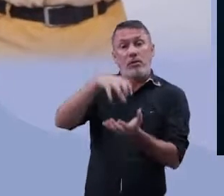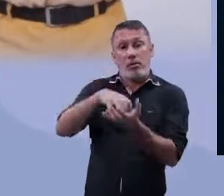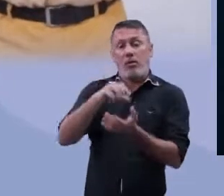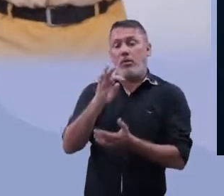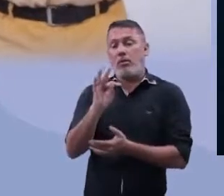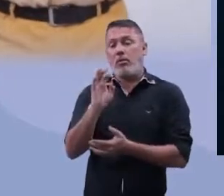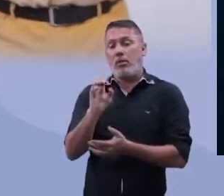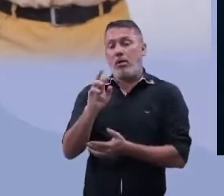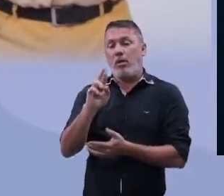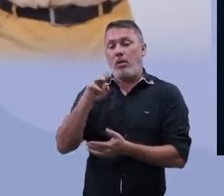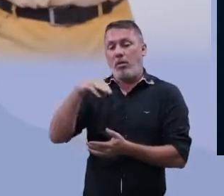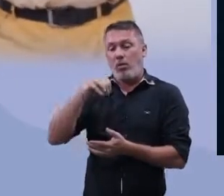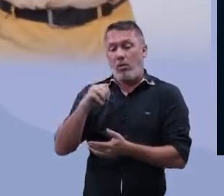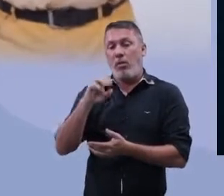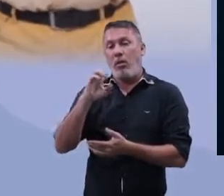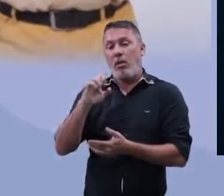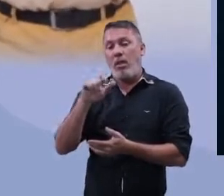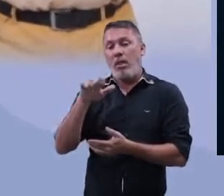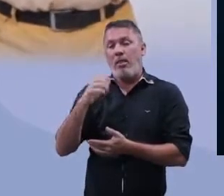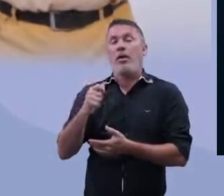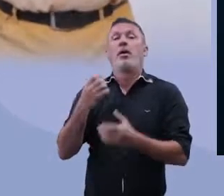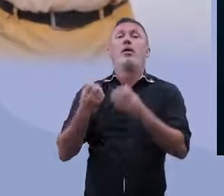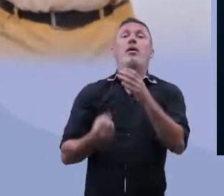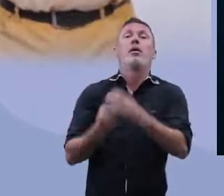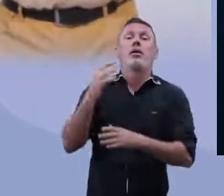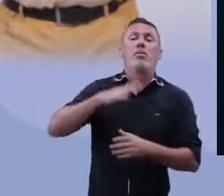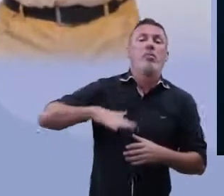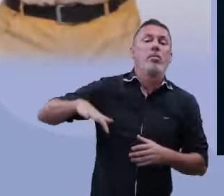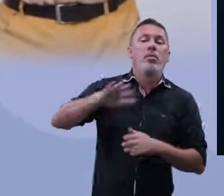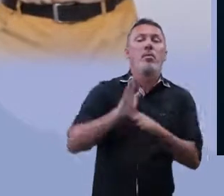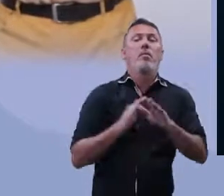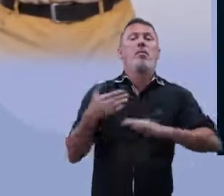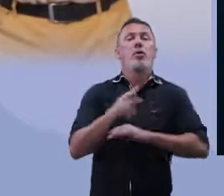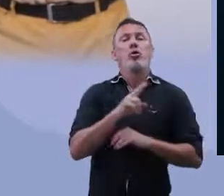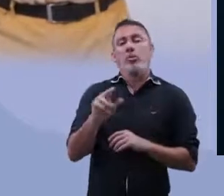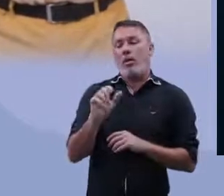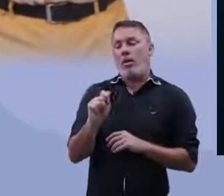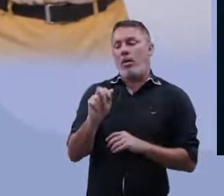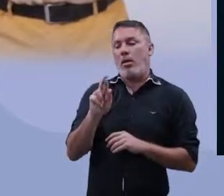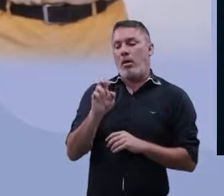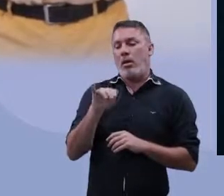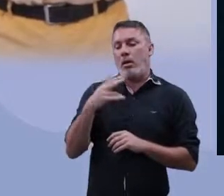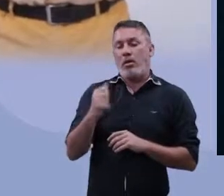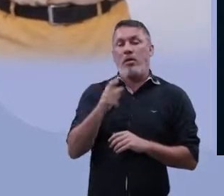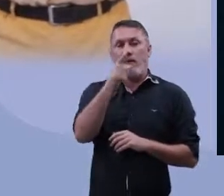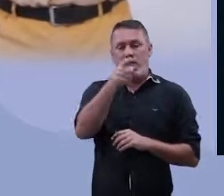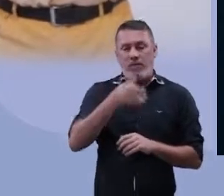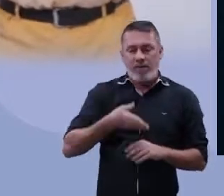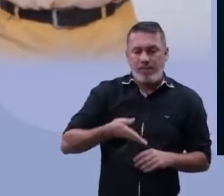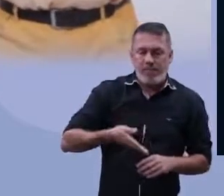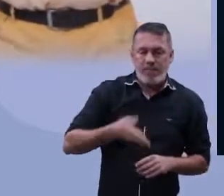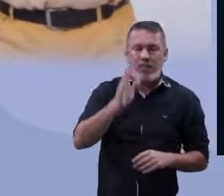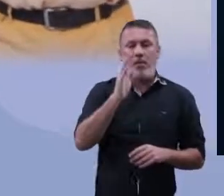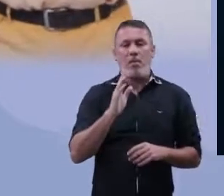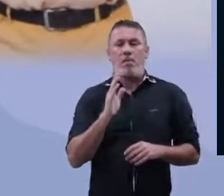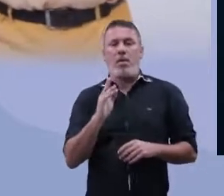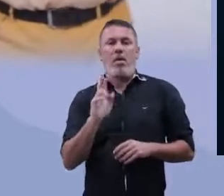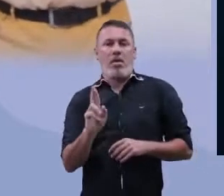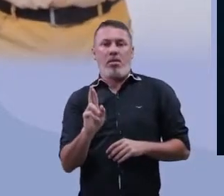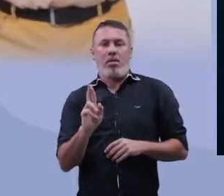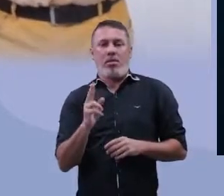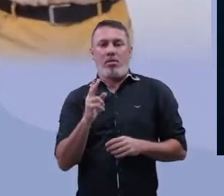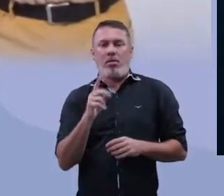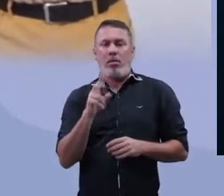né? Mais especificamente ali no bairro Areinha. Então, quando você passa pela BR, próximo ali da Polícia